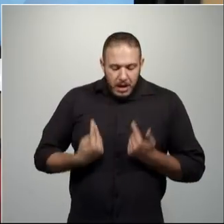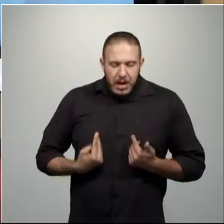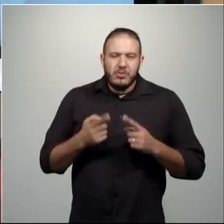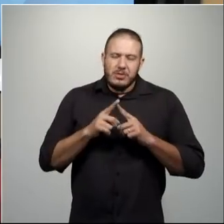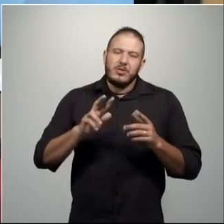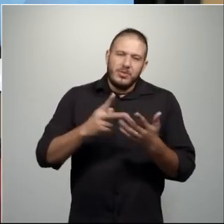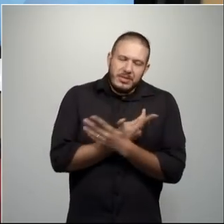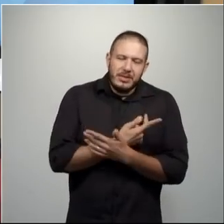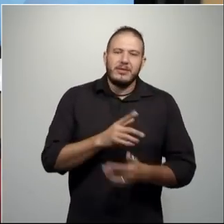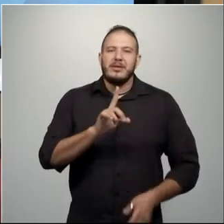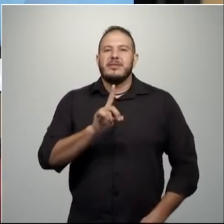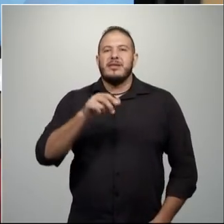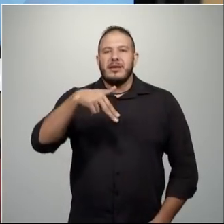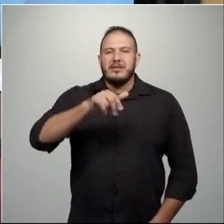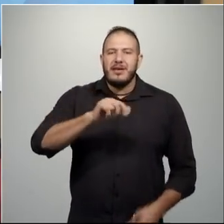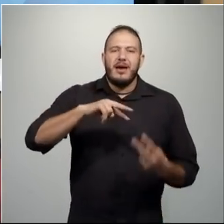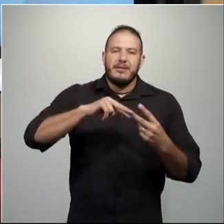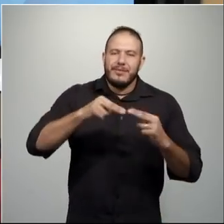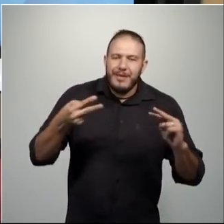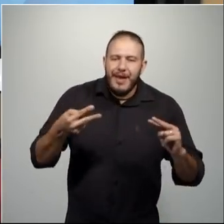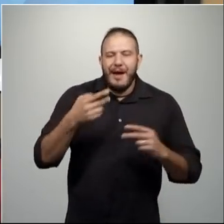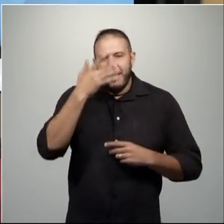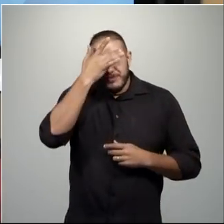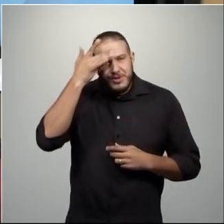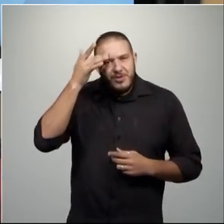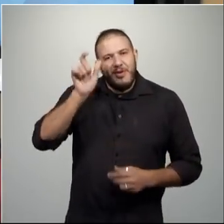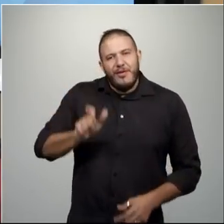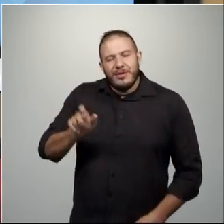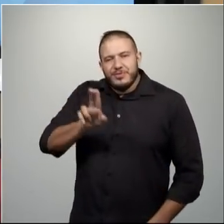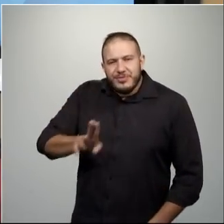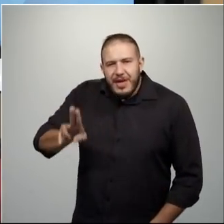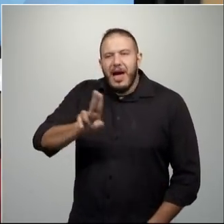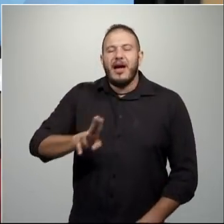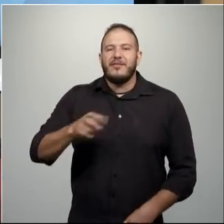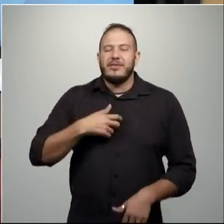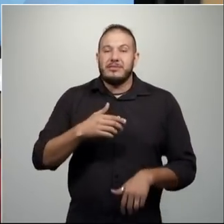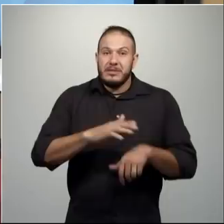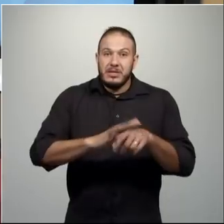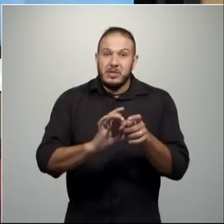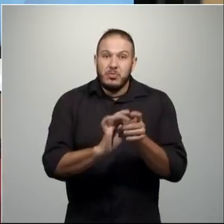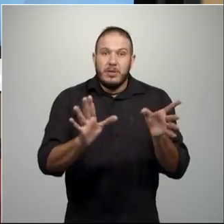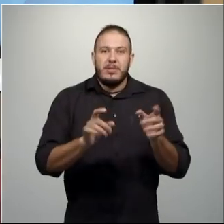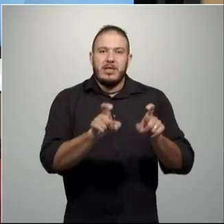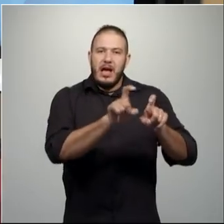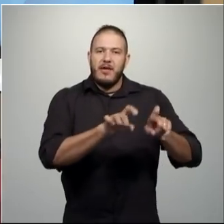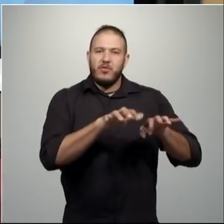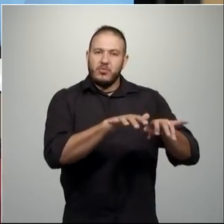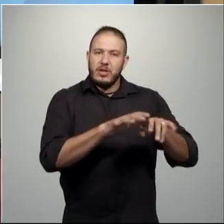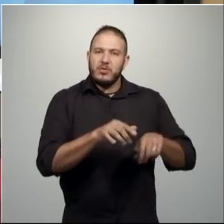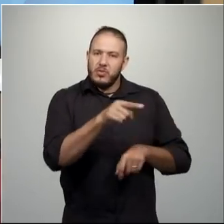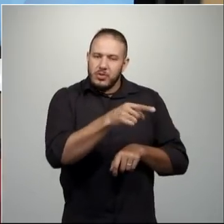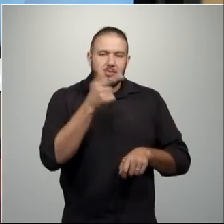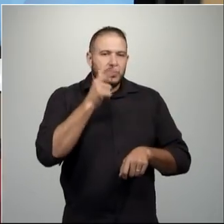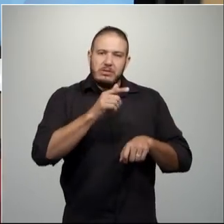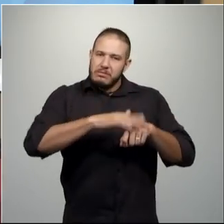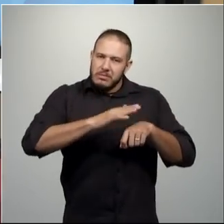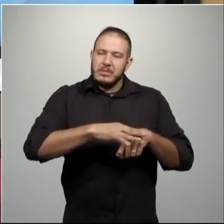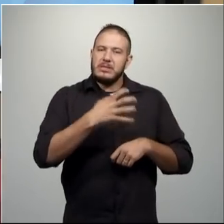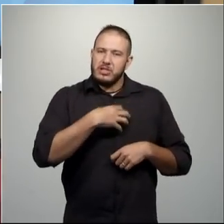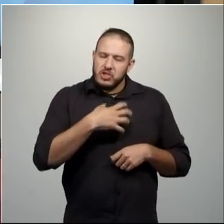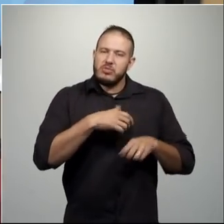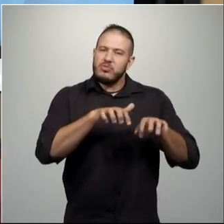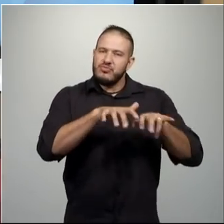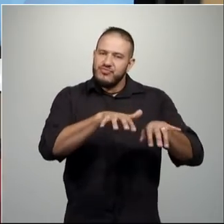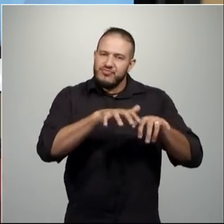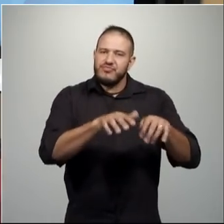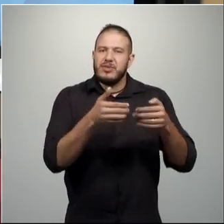sequenciamento de dna os usuários usavam disponibilizavam seu computador para poder fazer esse tipo de processamento